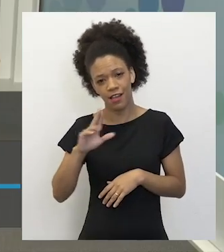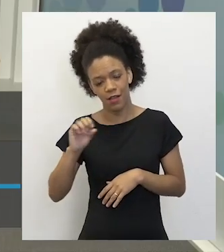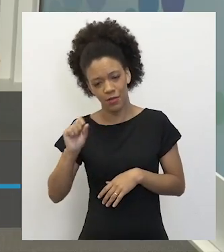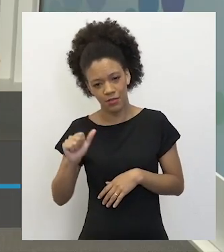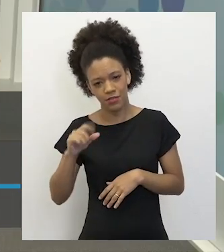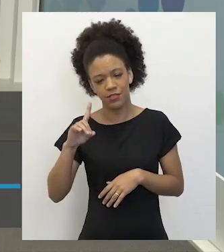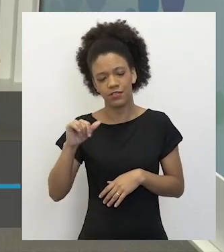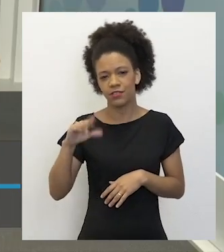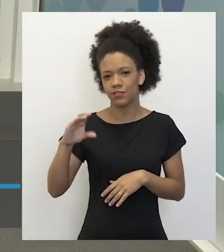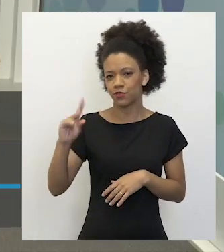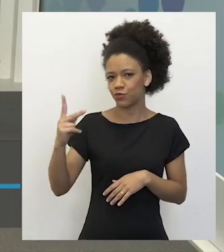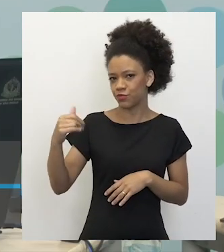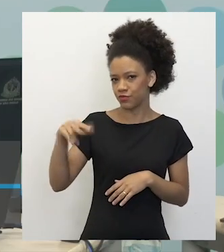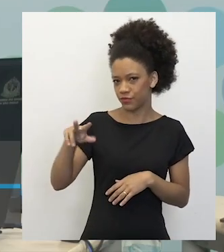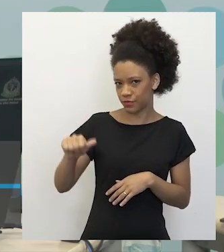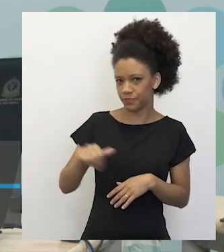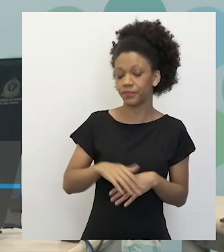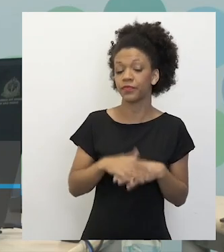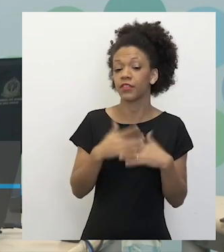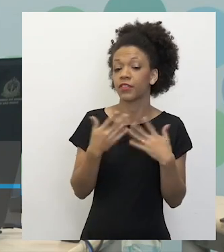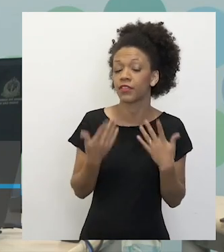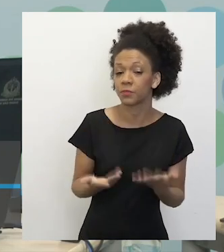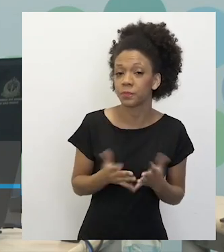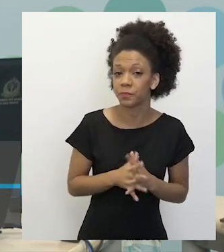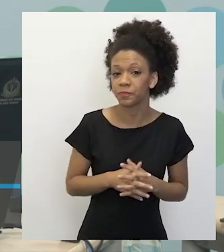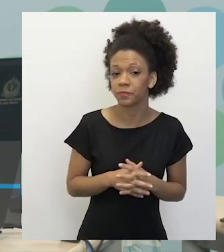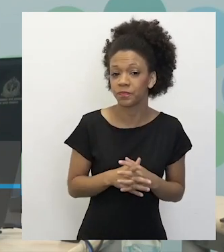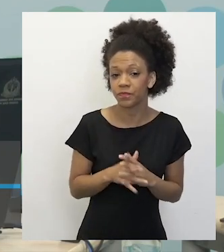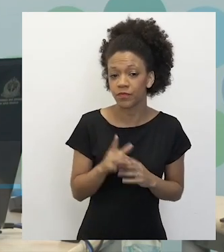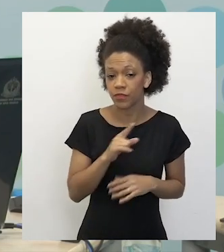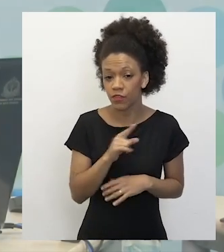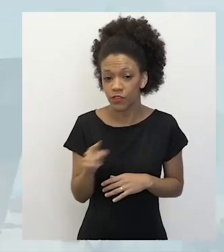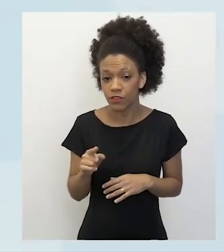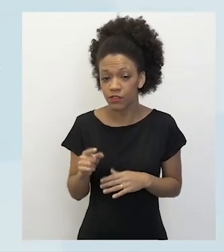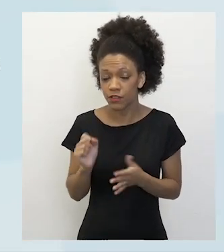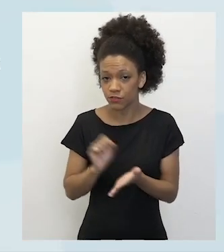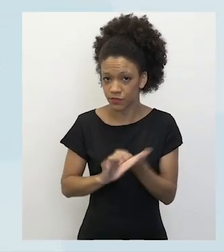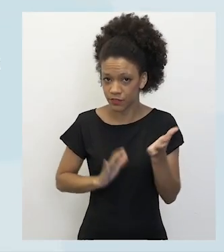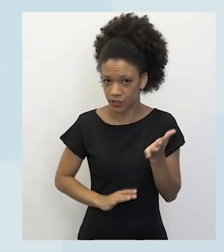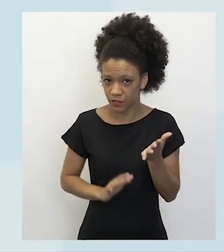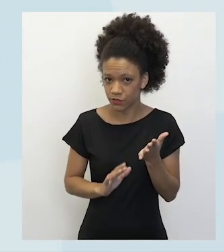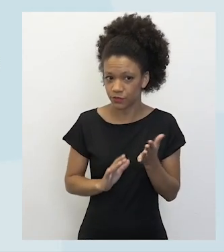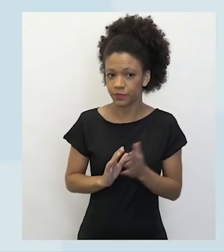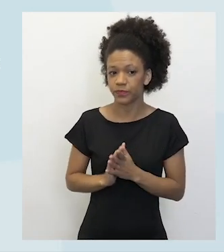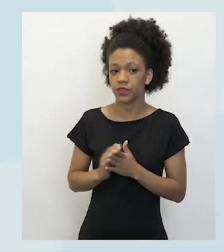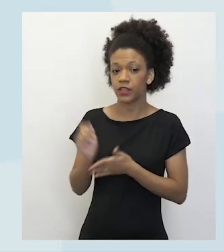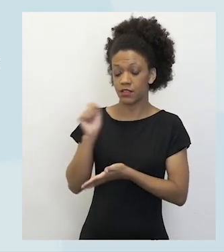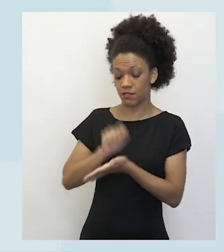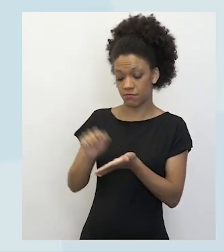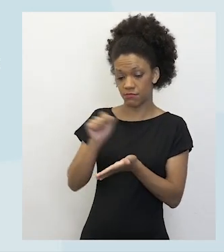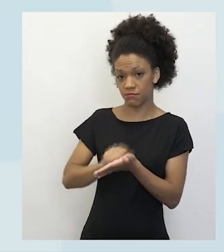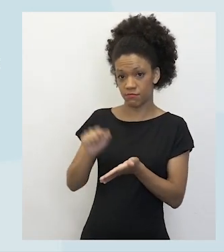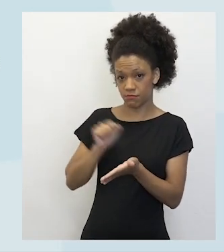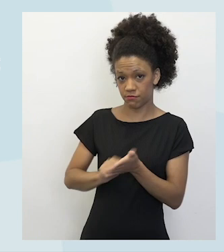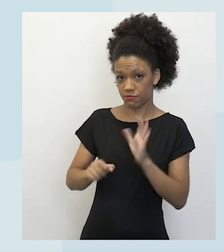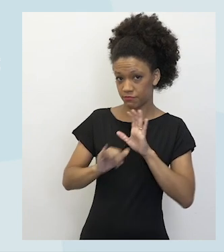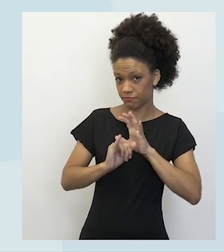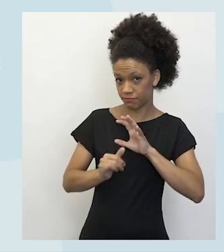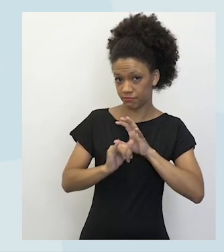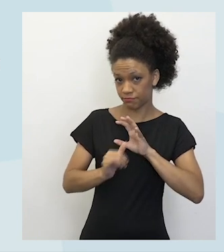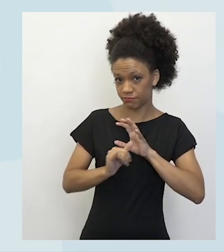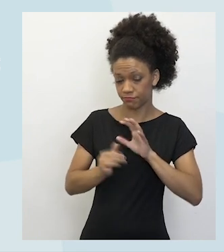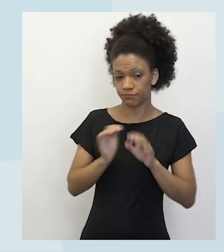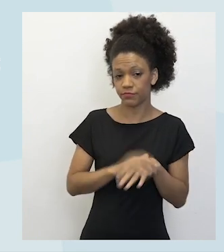estudaram mesmo, exatamente. Né? Então, meus amores, é o seguinte, vocês vão para casa, vocês vão escrever uma fábula, tá? O tema